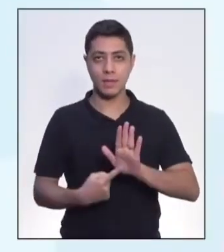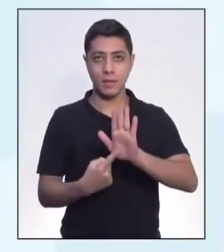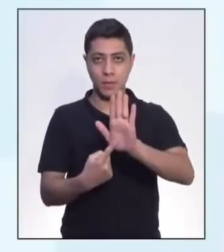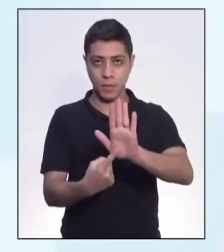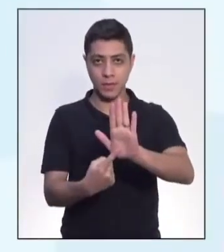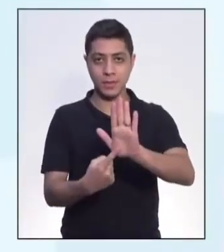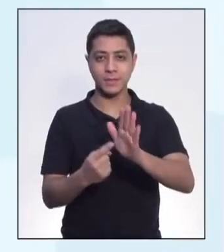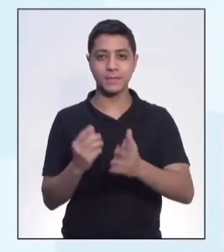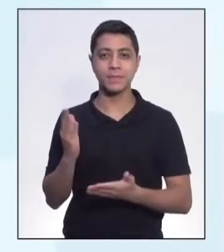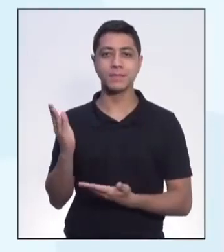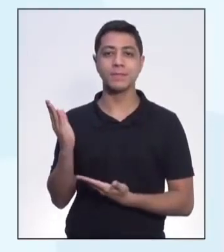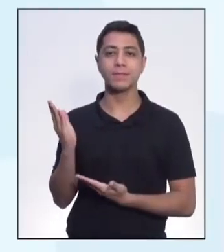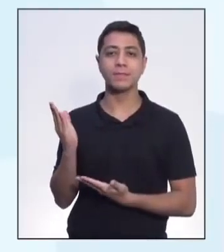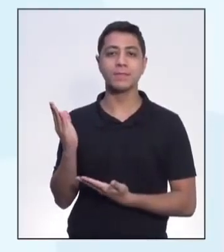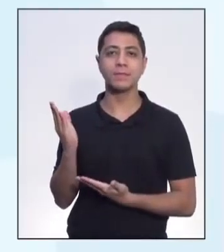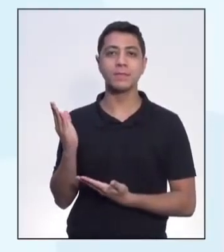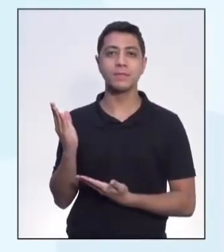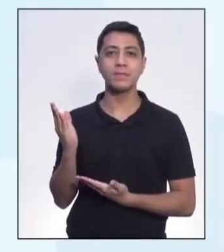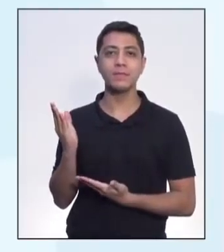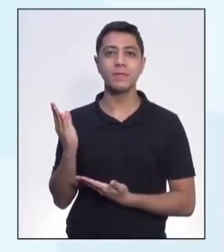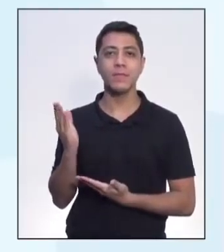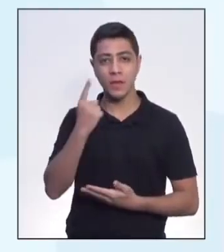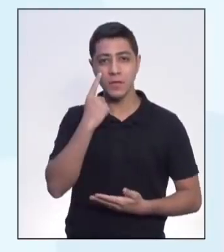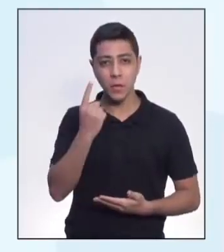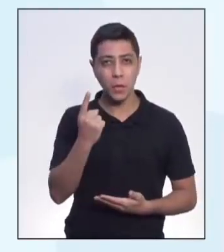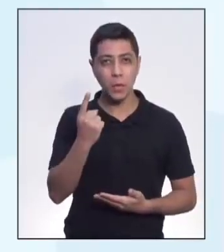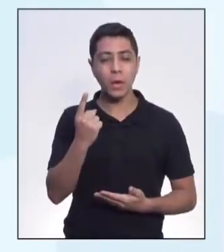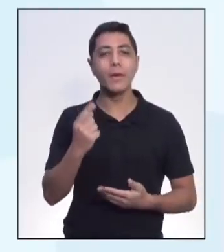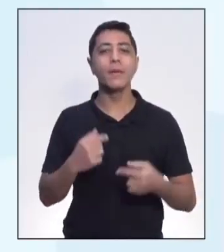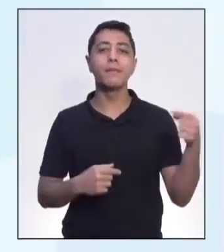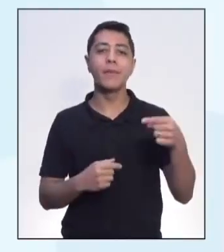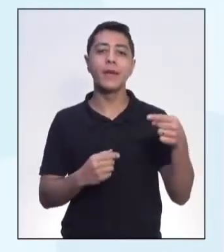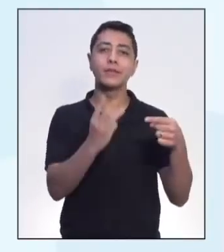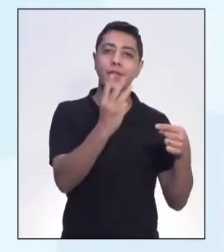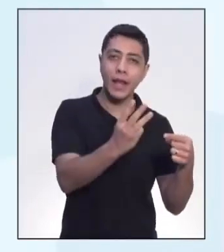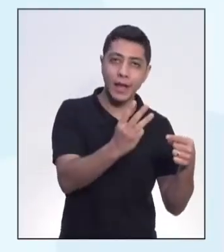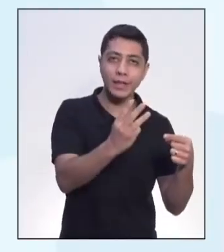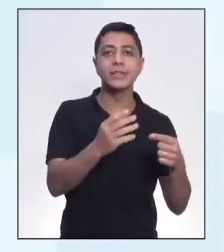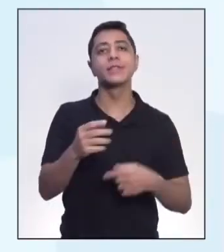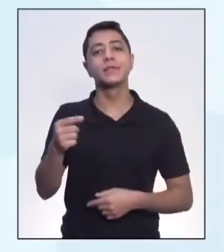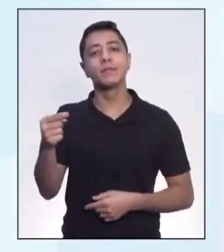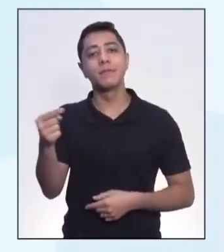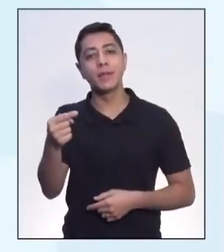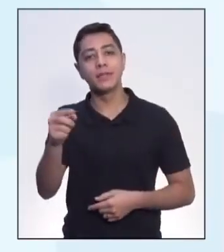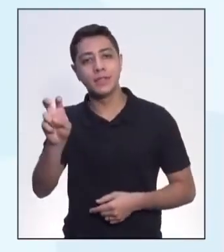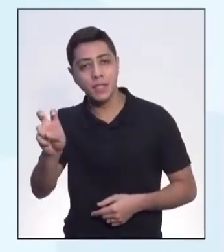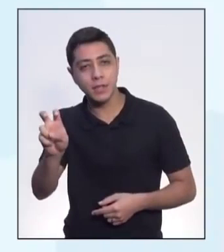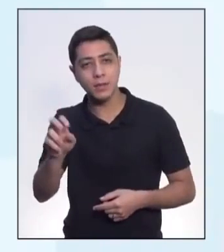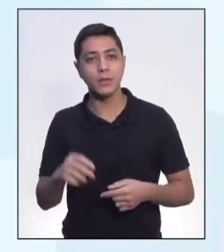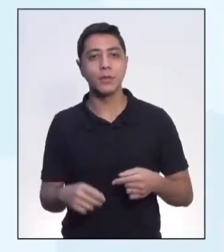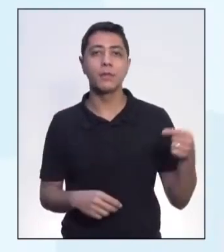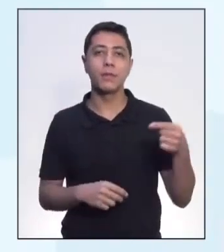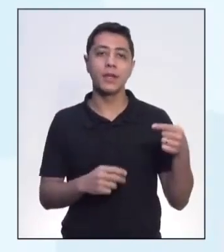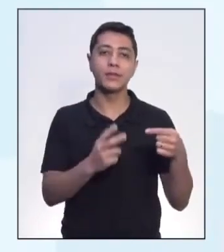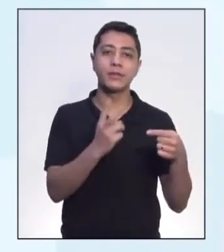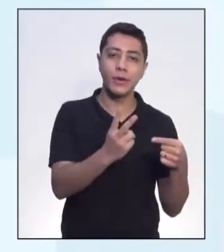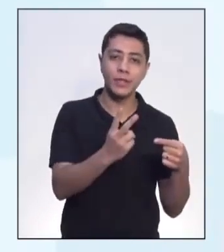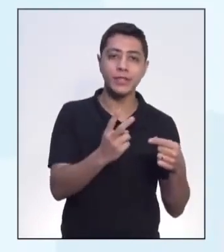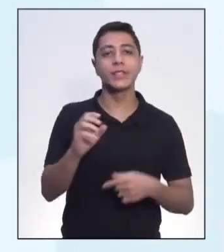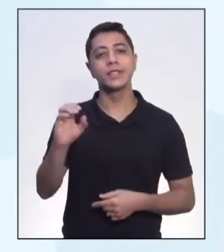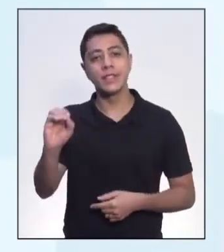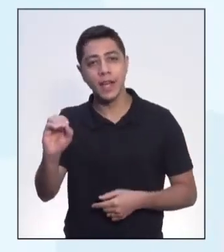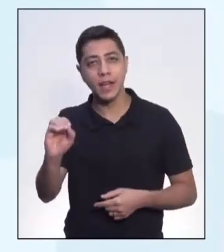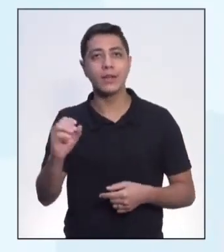vocês vão pegar estes valores, os pares. Menos 3 com 5, menos 2 com 0, menos 1 com menos 3, 0 com